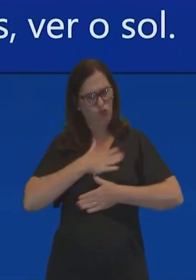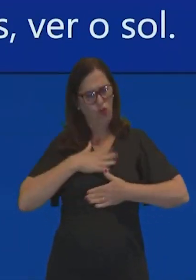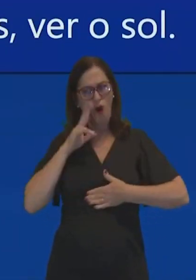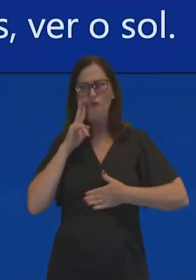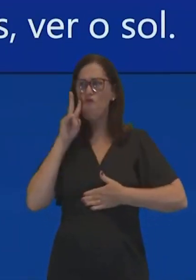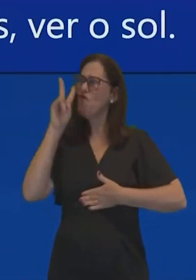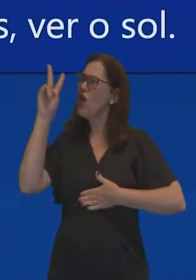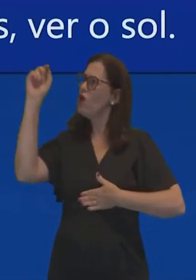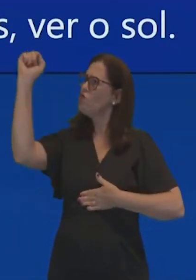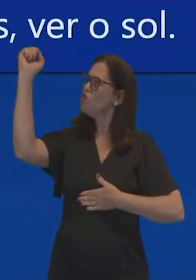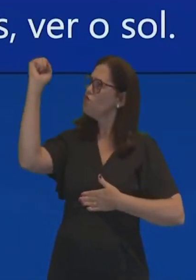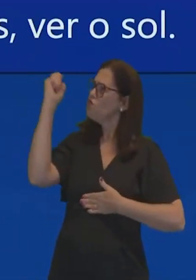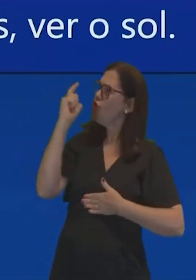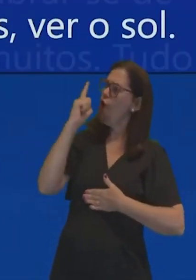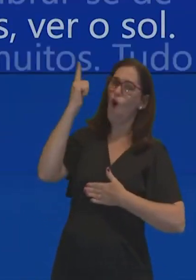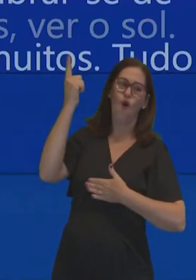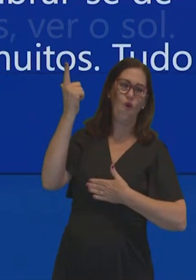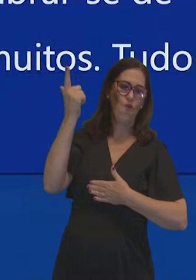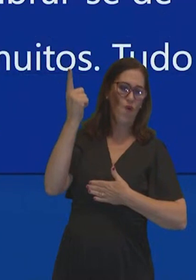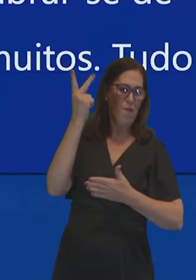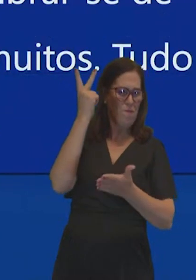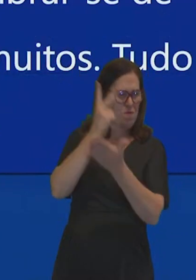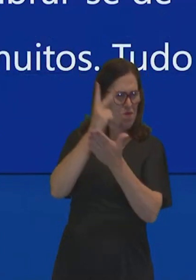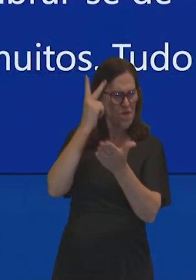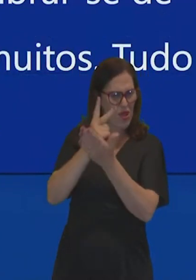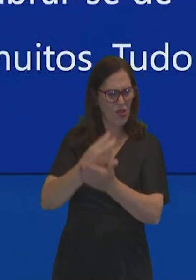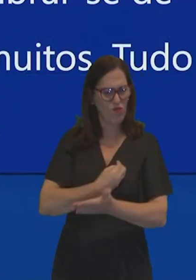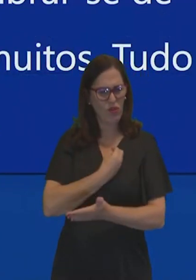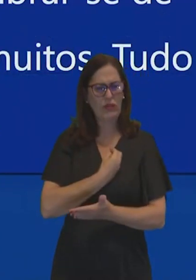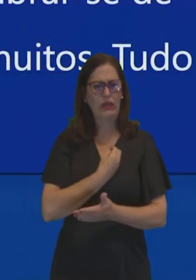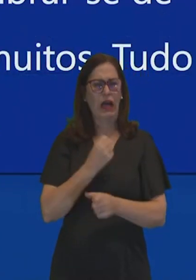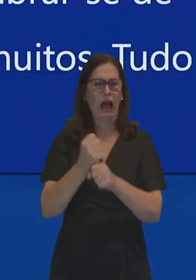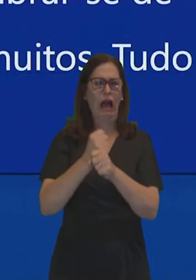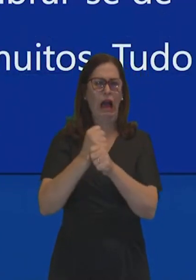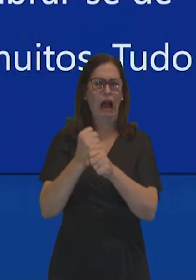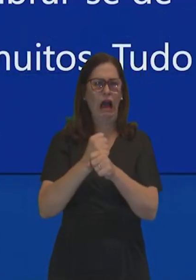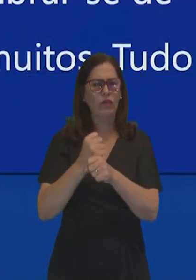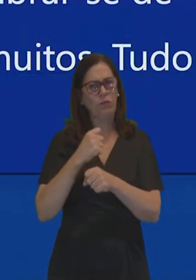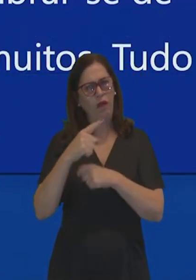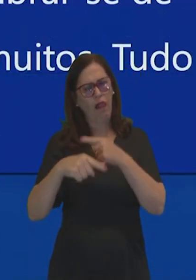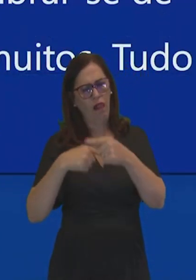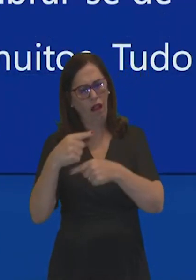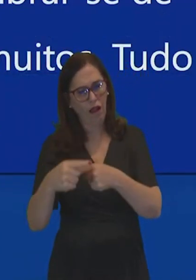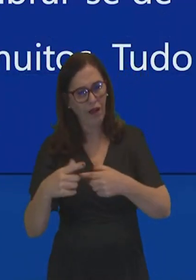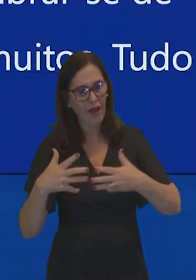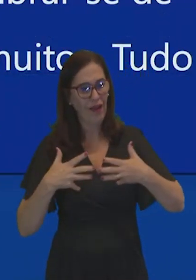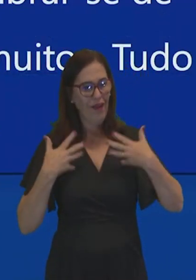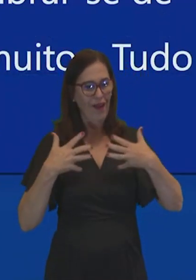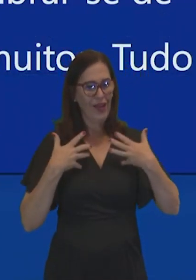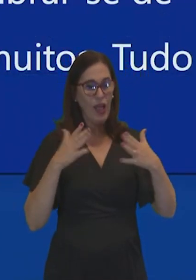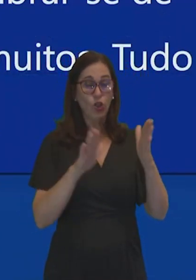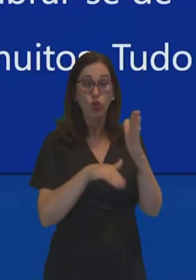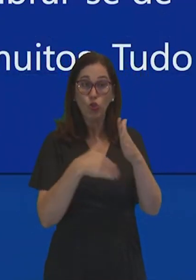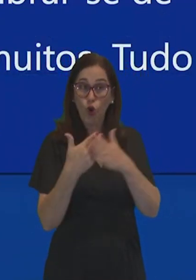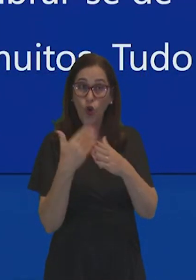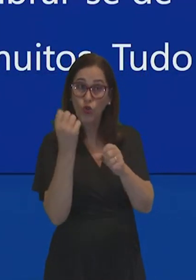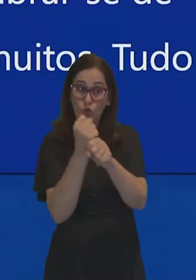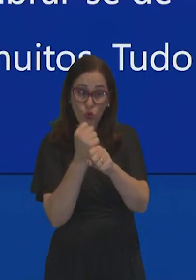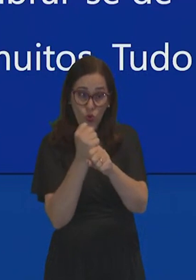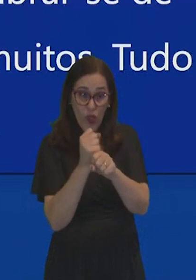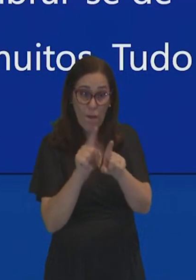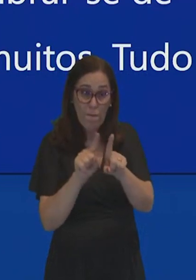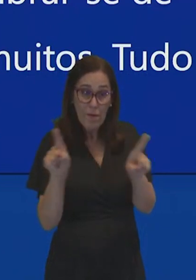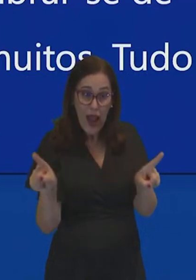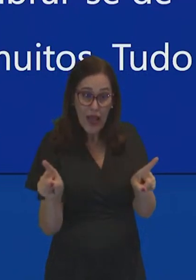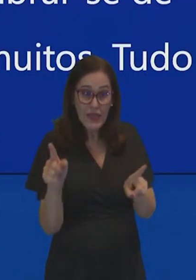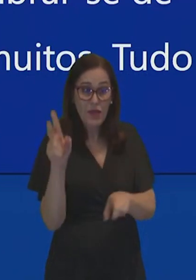olhos ver o sol. Ainda que o homem viva muitos anos, regozije-se em todos eles, contudo